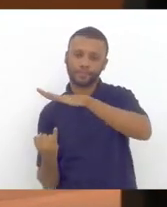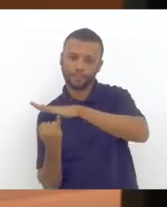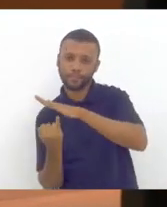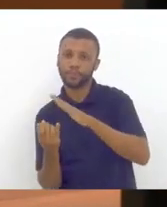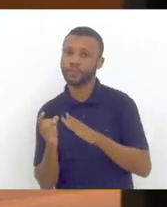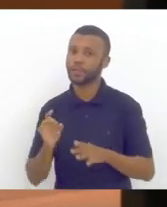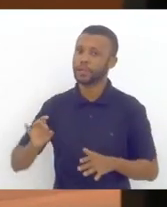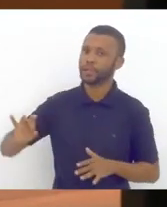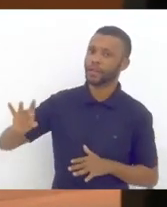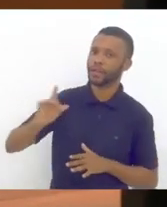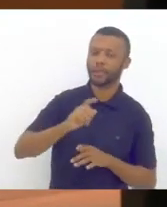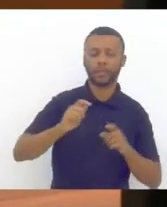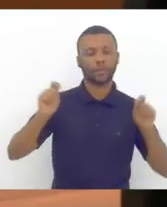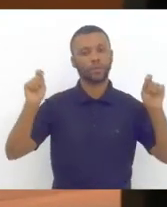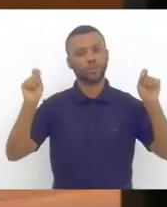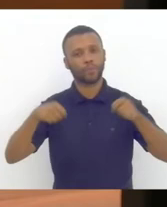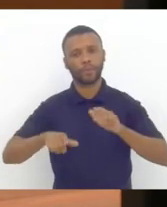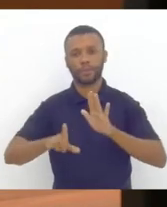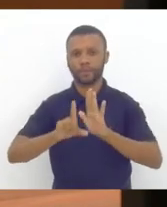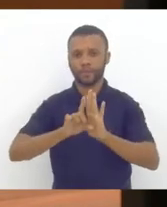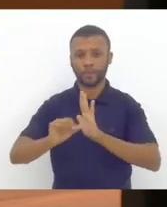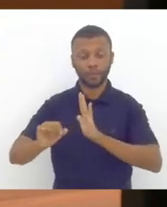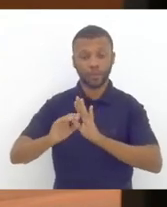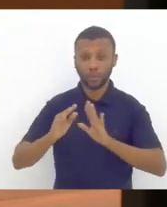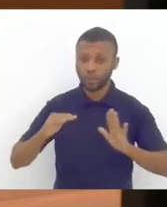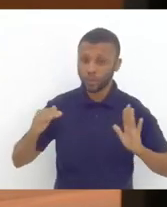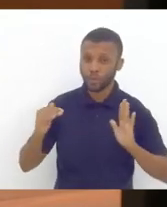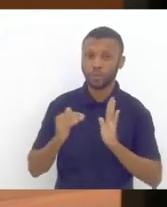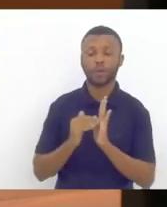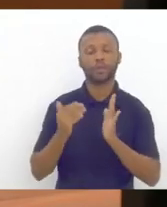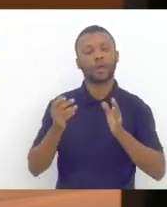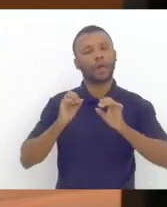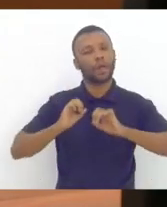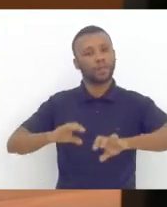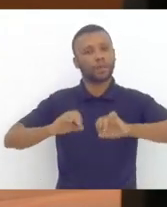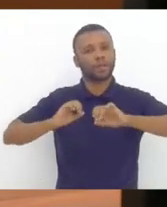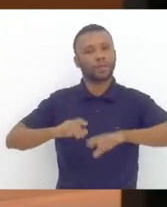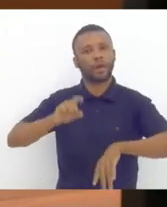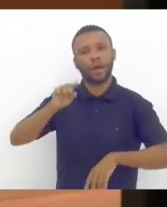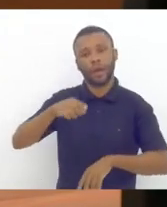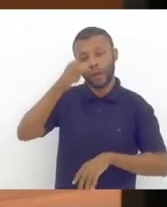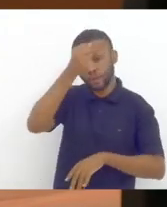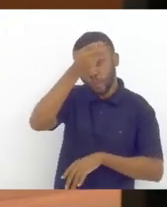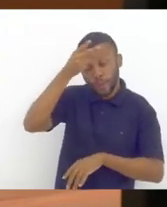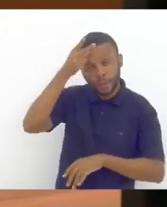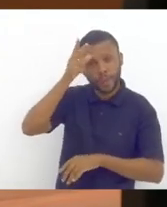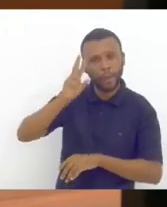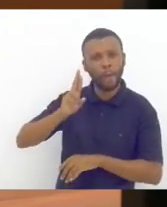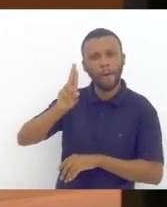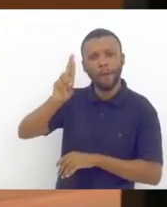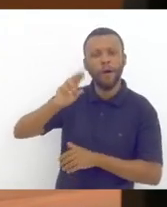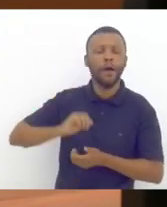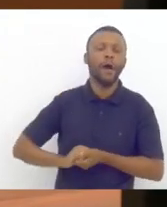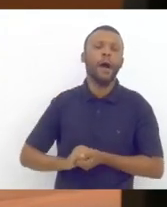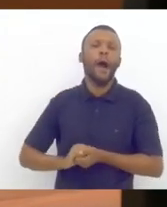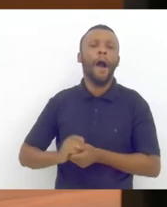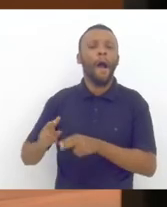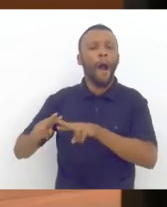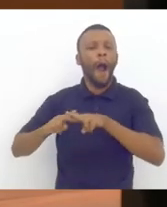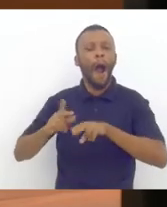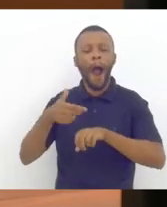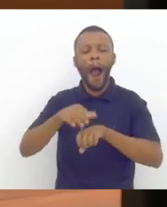que a legislação define, toda educação é municipal. E é por isso também que a nossa Constituição ela